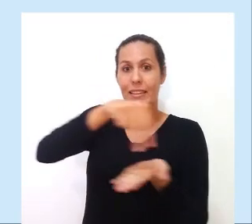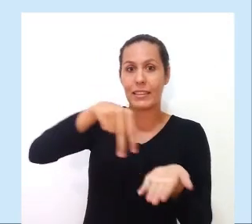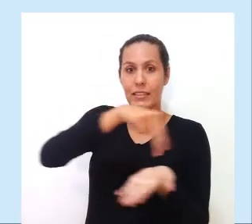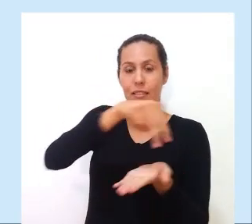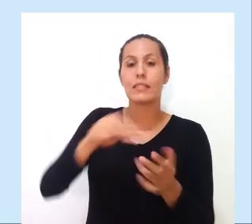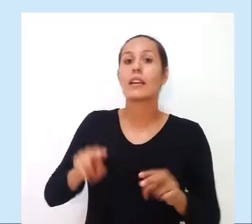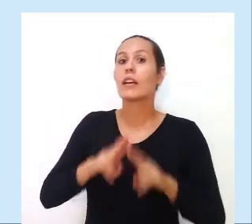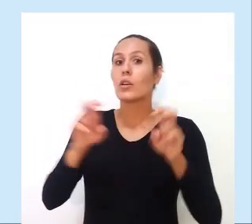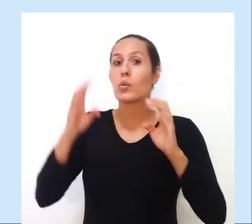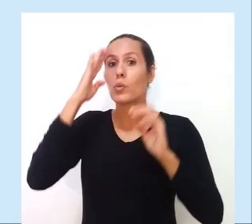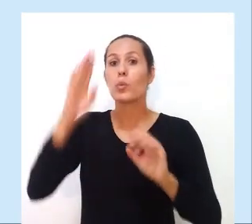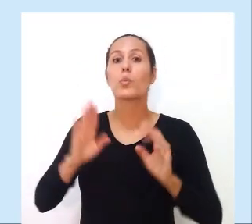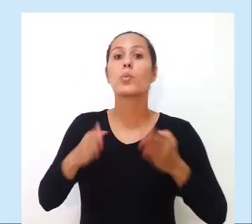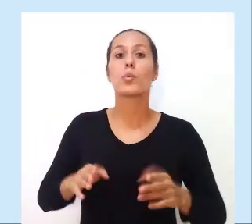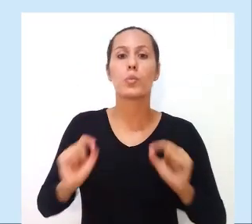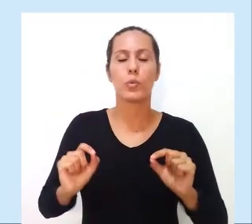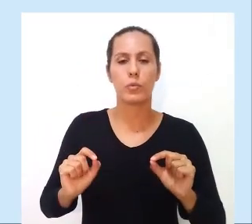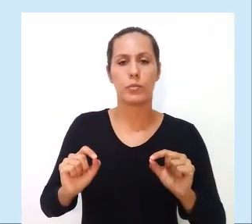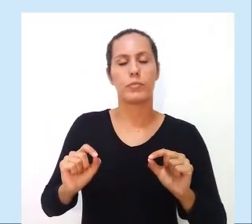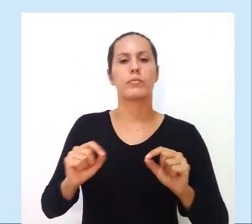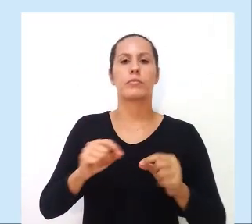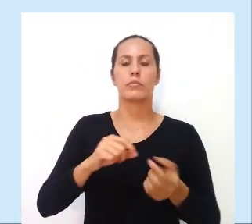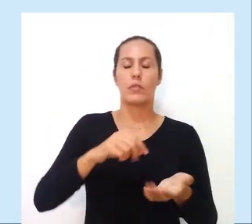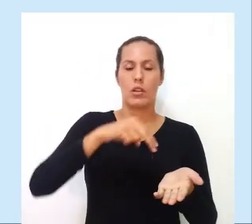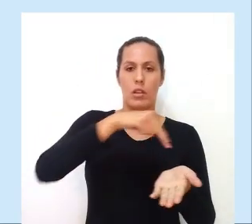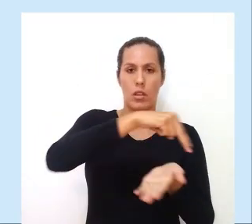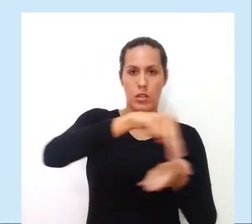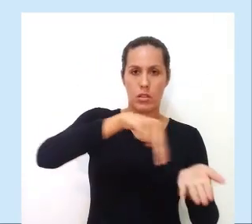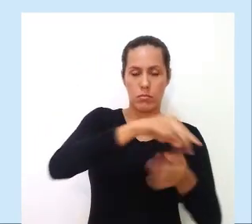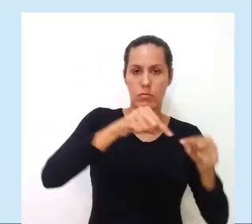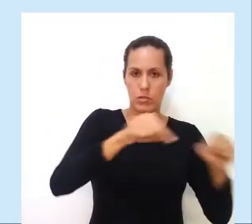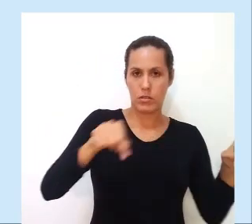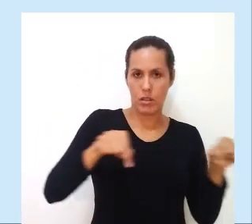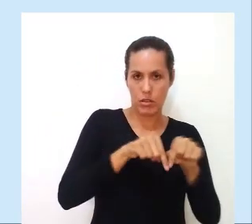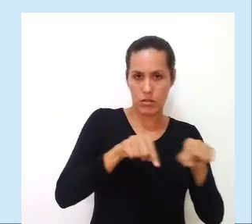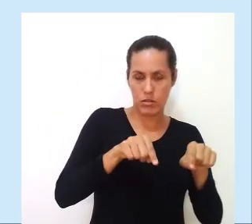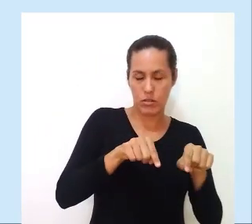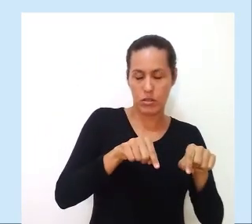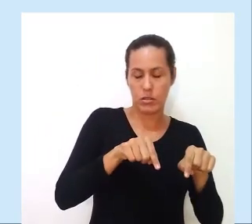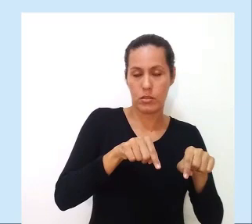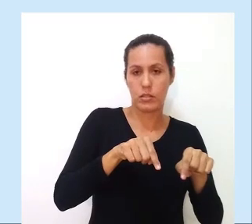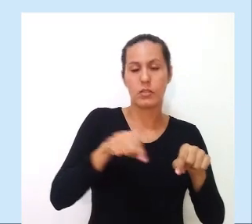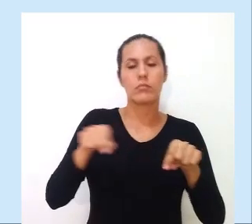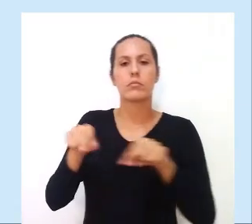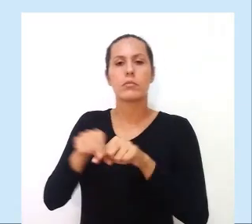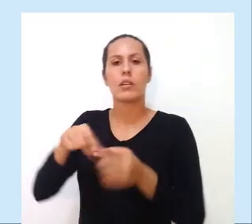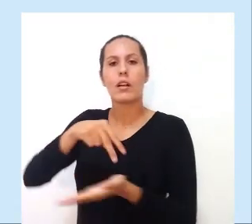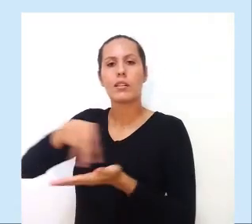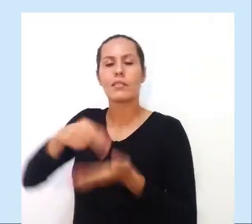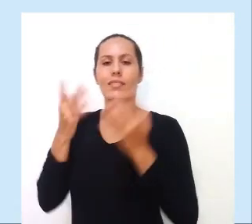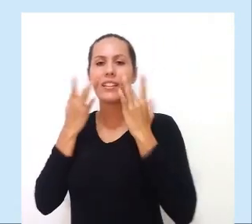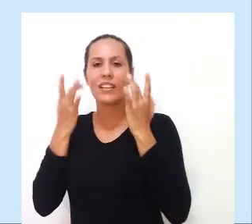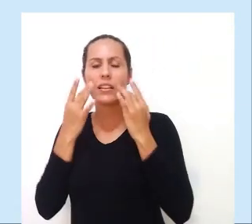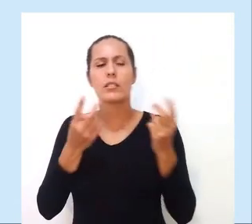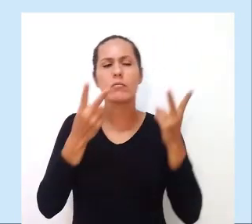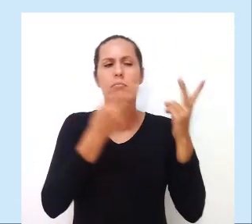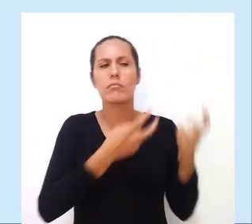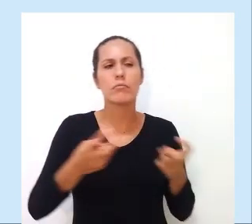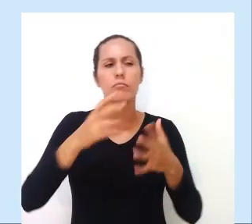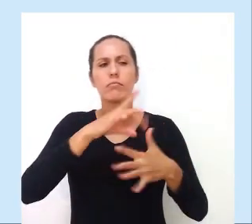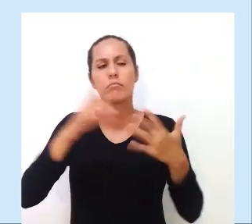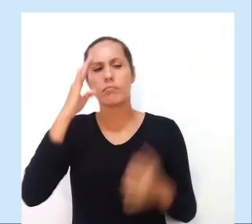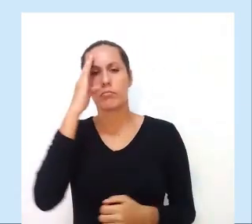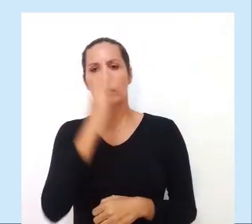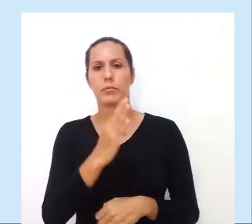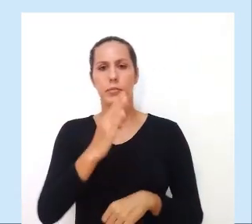a dança. E o tema principal da nossa aula é analisando as características e elementos da dança de salão e